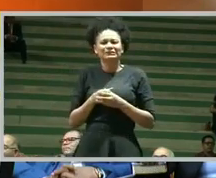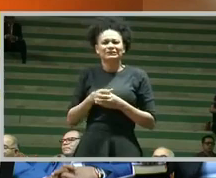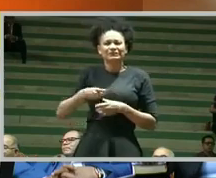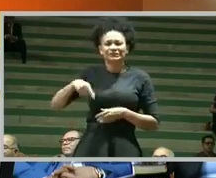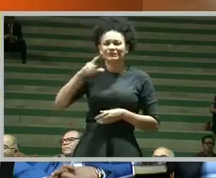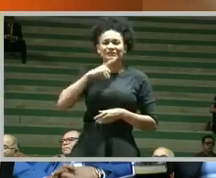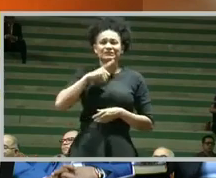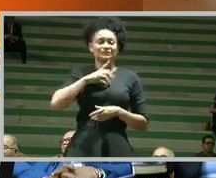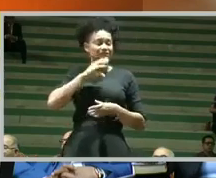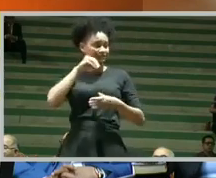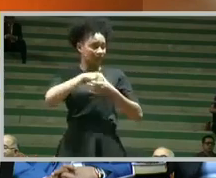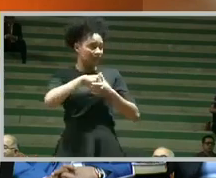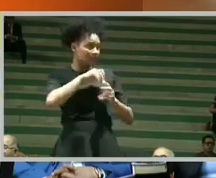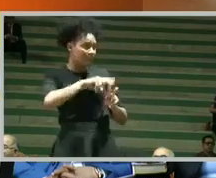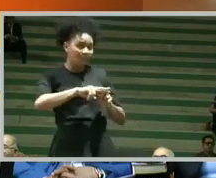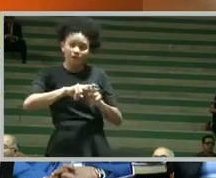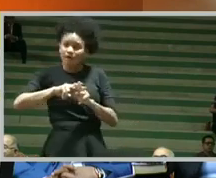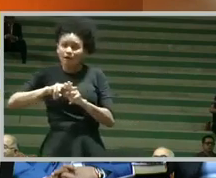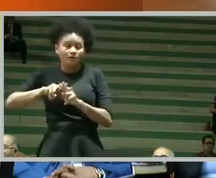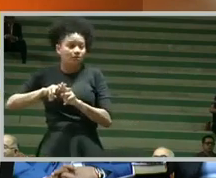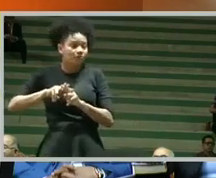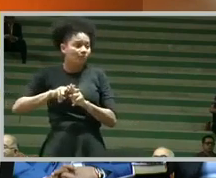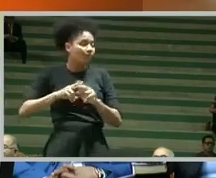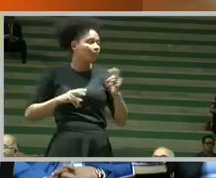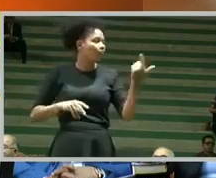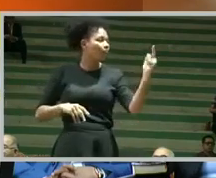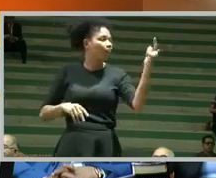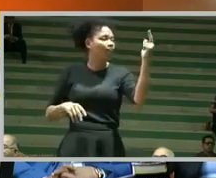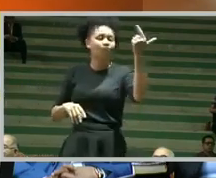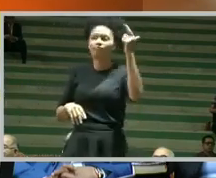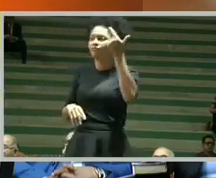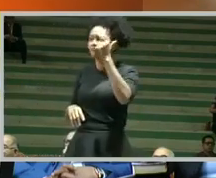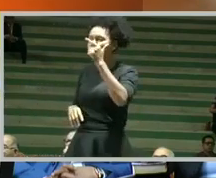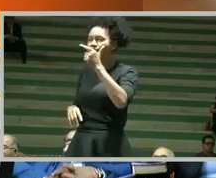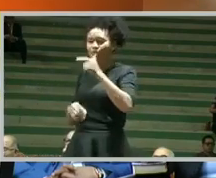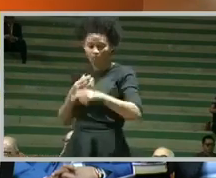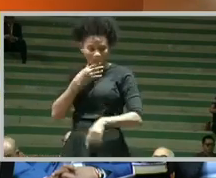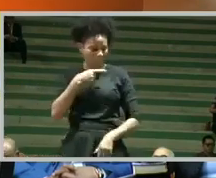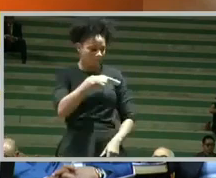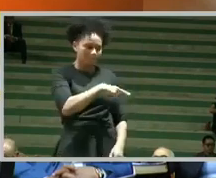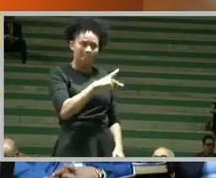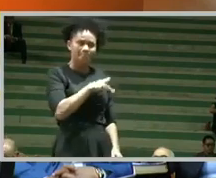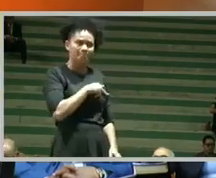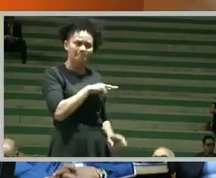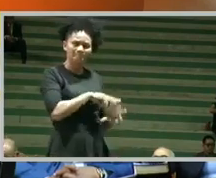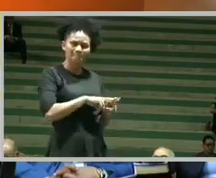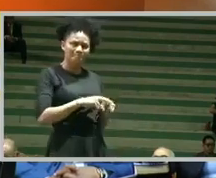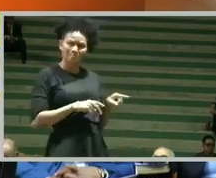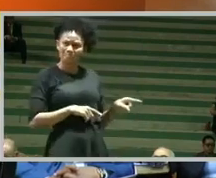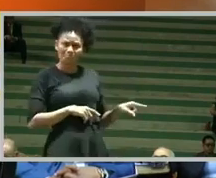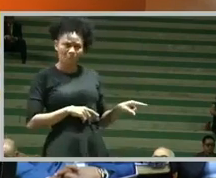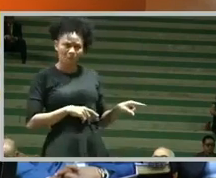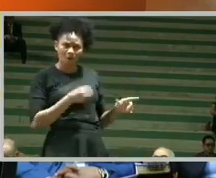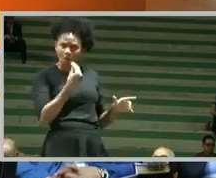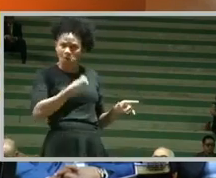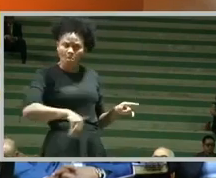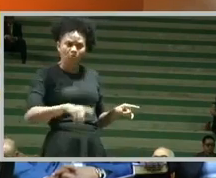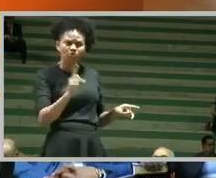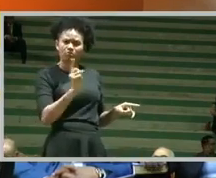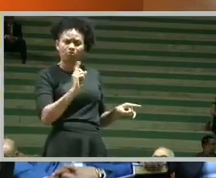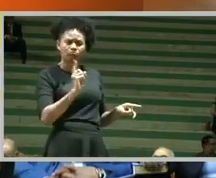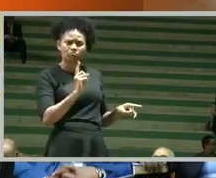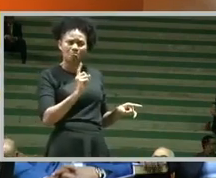tem alguém na cadeia aqui? Não. Pois Paulo estava. E não é porque era ladrão, não,